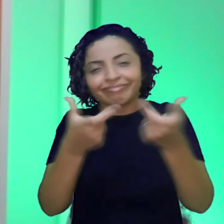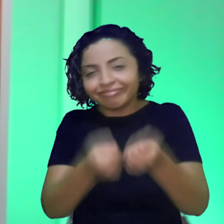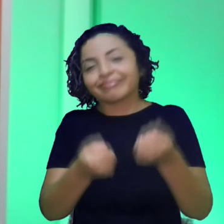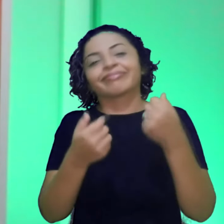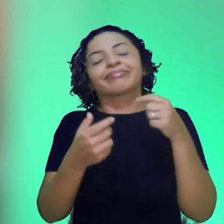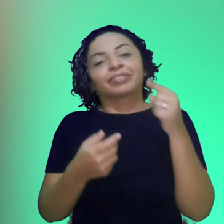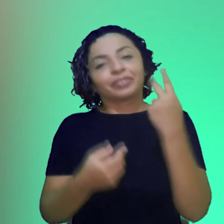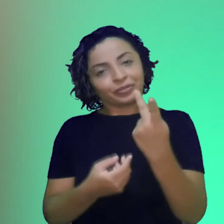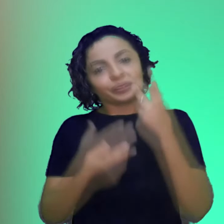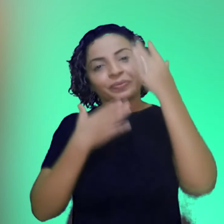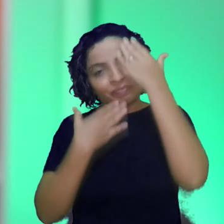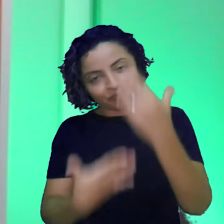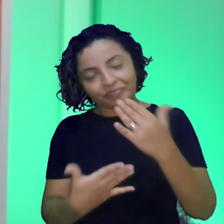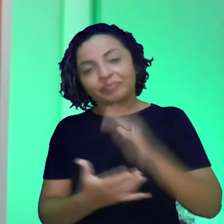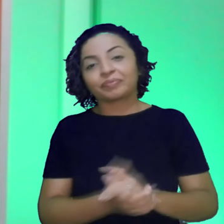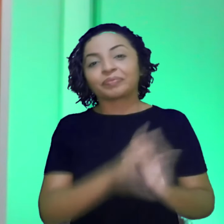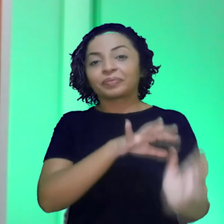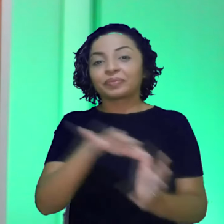Raquel, muito obrigado. E a